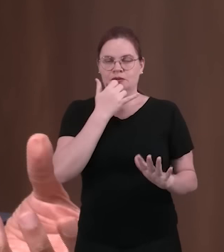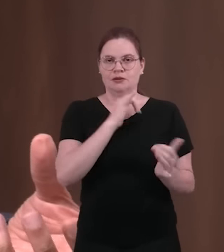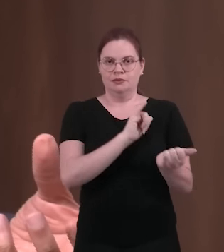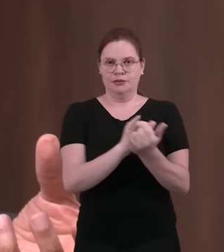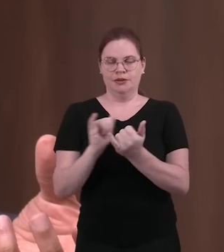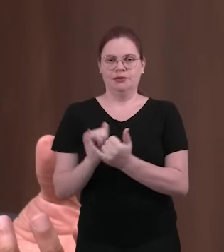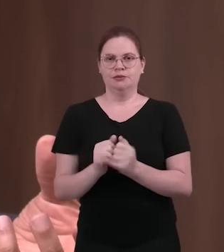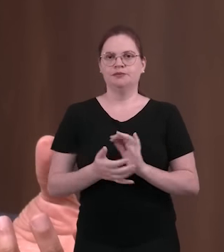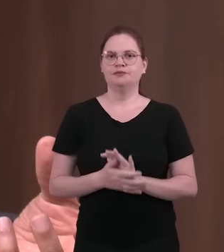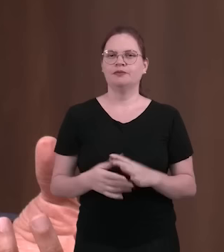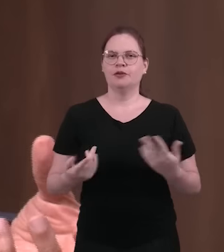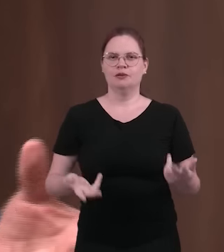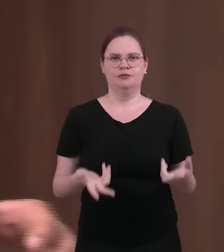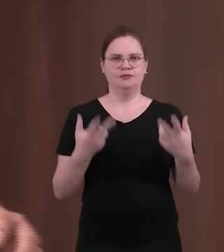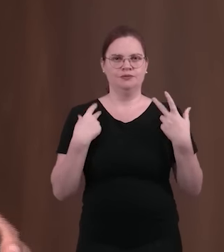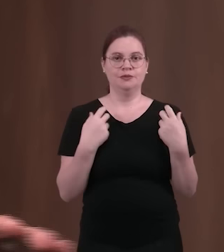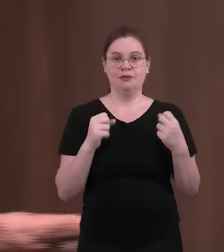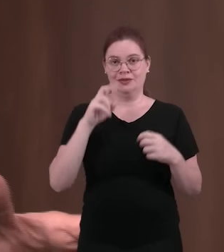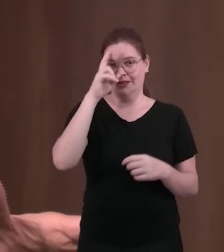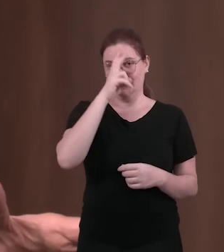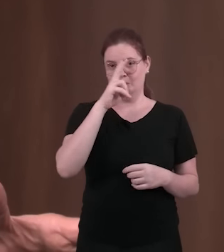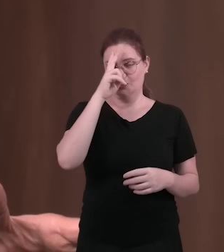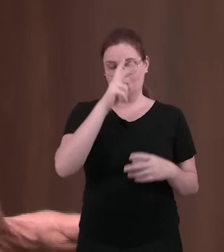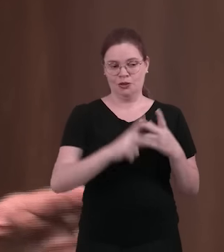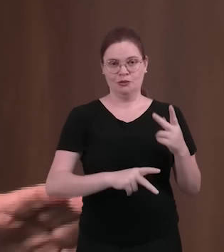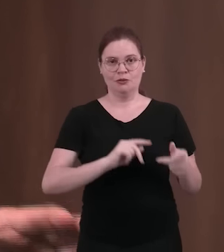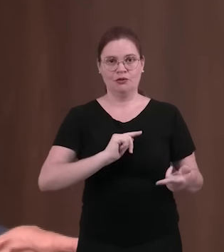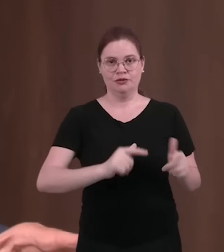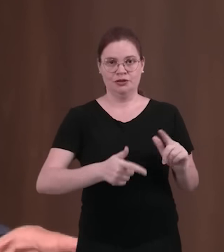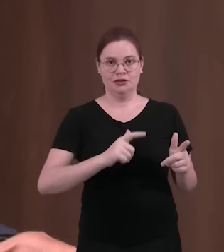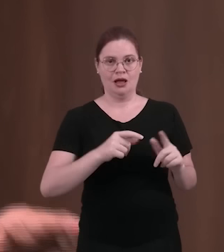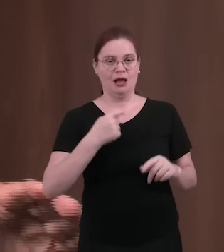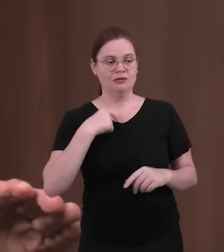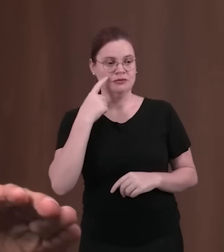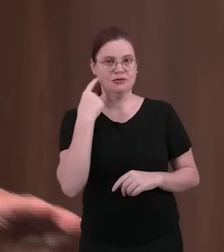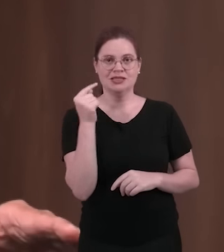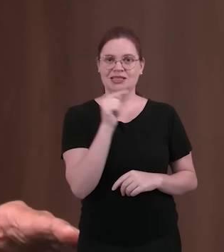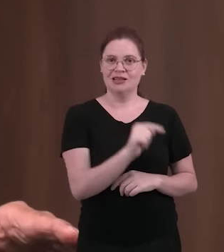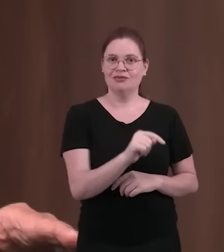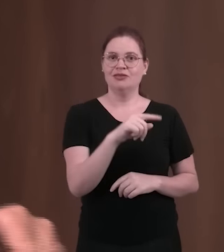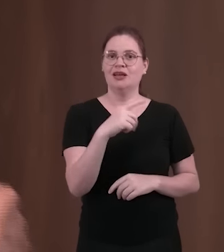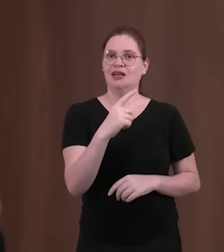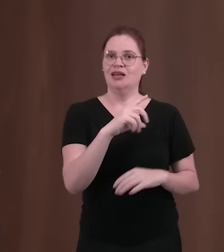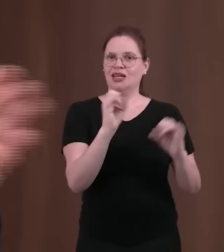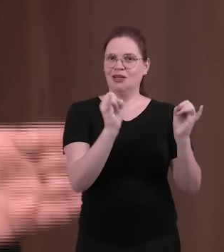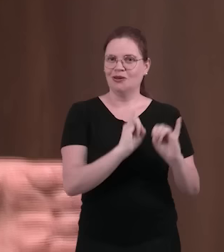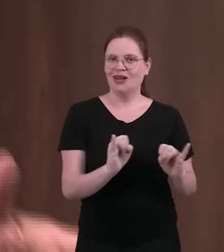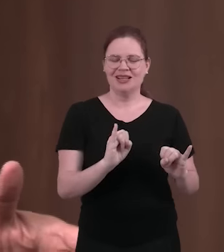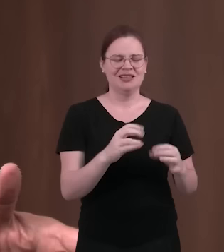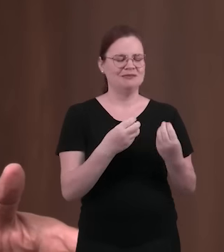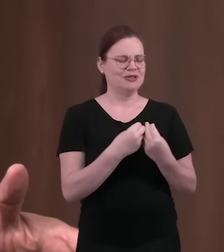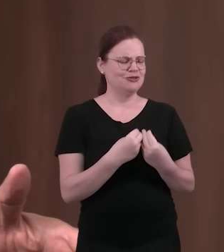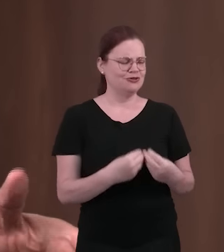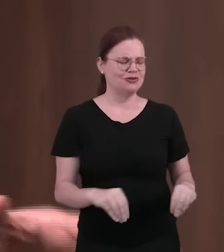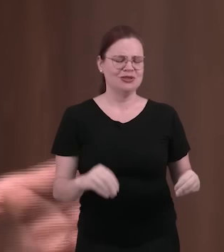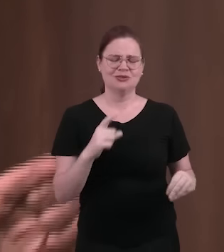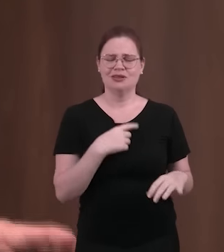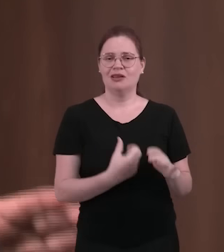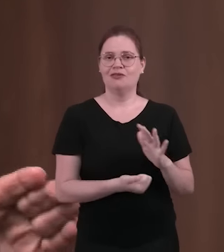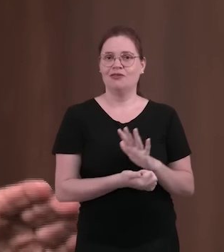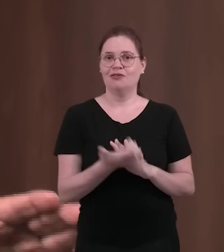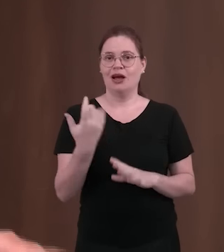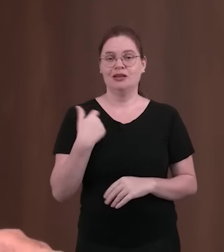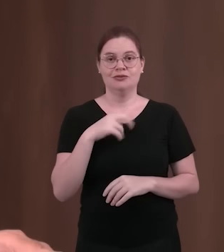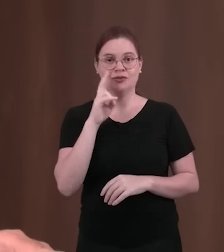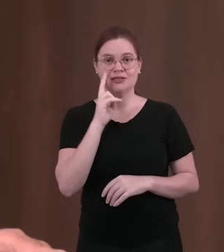grandes prejuízos. E um grande exemplo está ali no livro de Juízes, que os irmãos podem ler no capítulo 6,